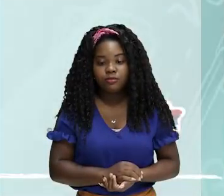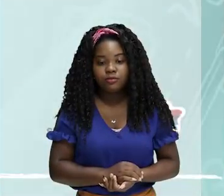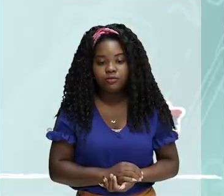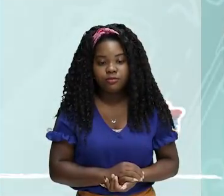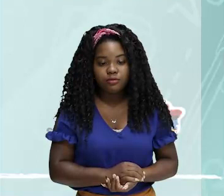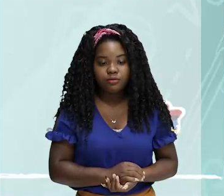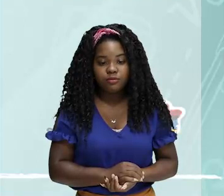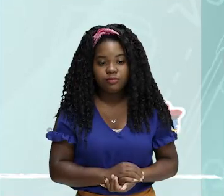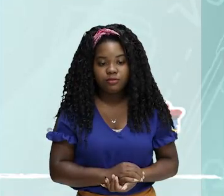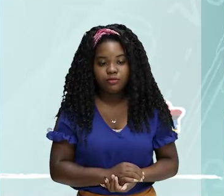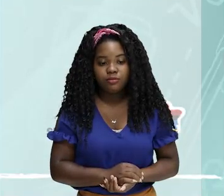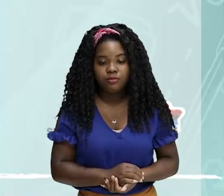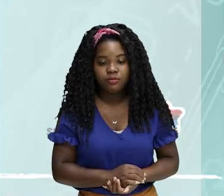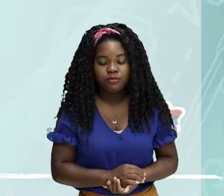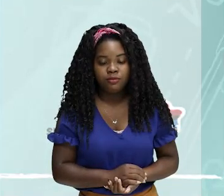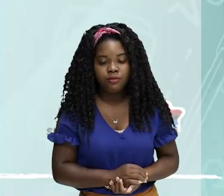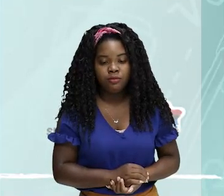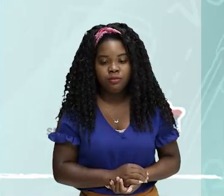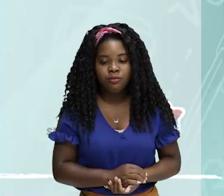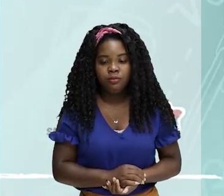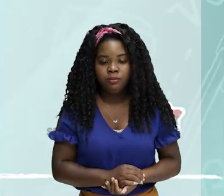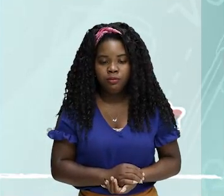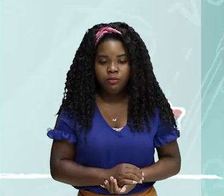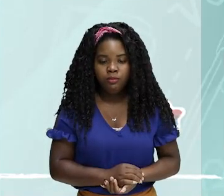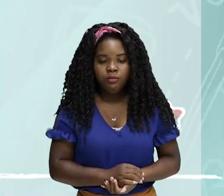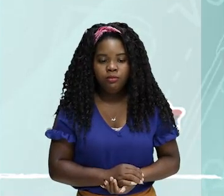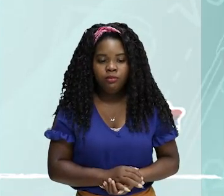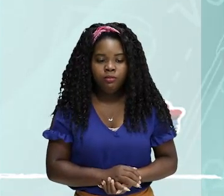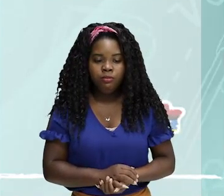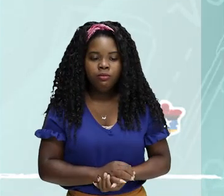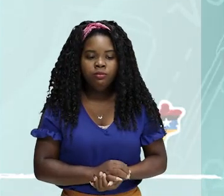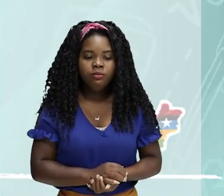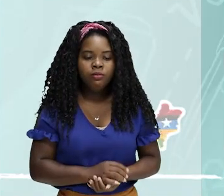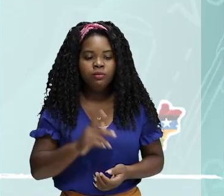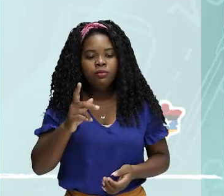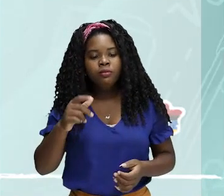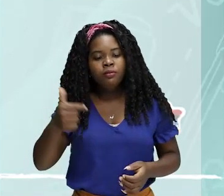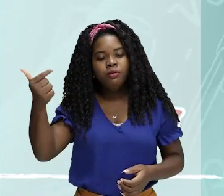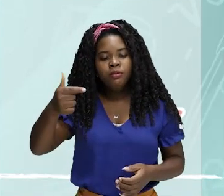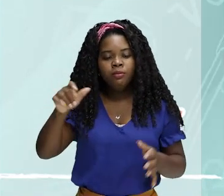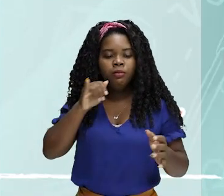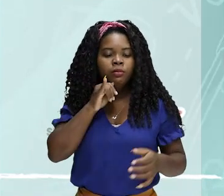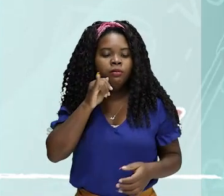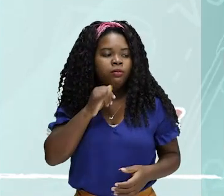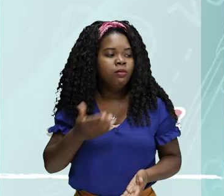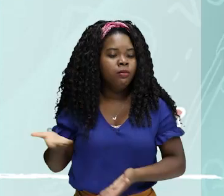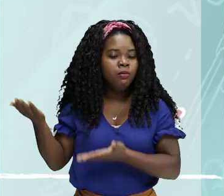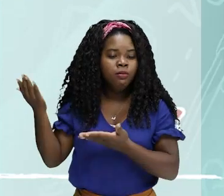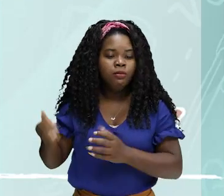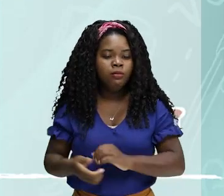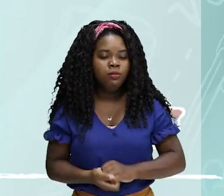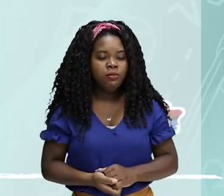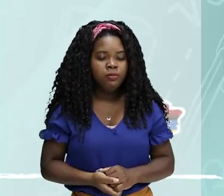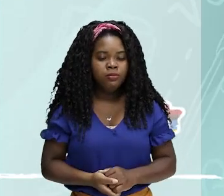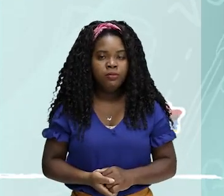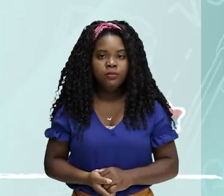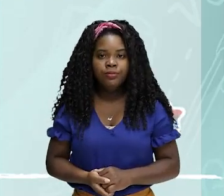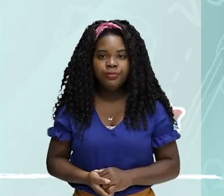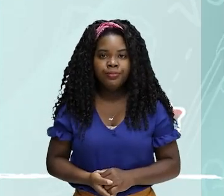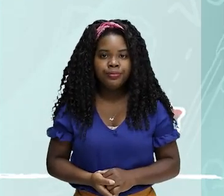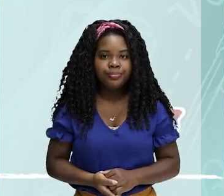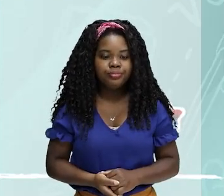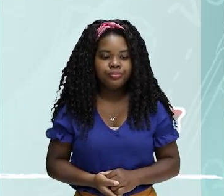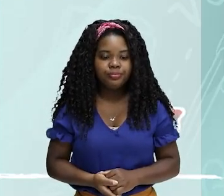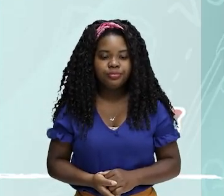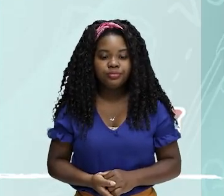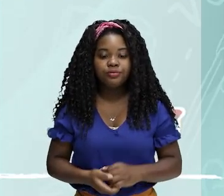essa expressão, metido la pata. Pero yo no pienso que haya metido la pata.